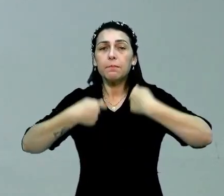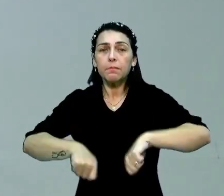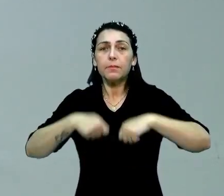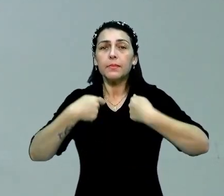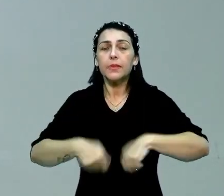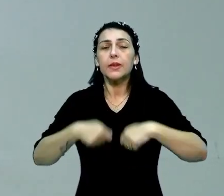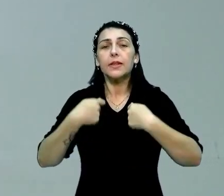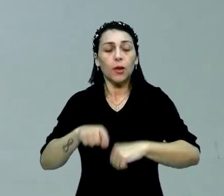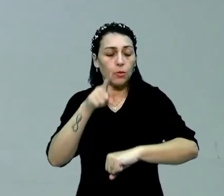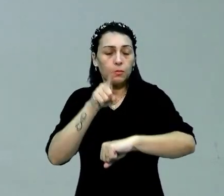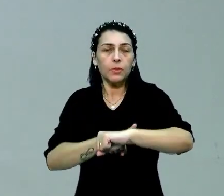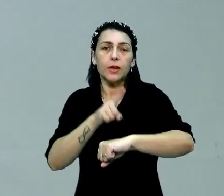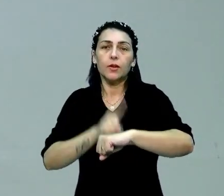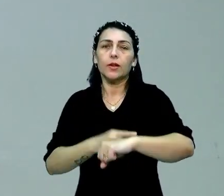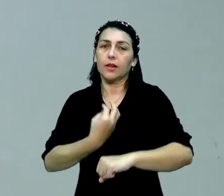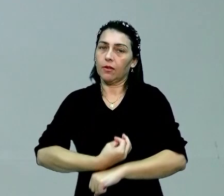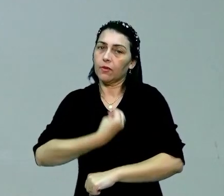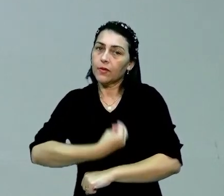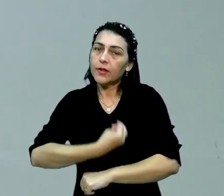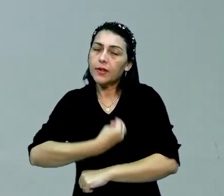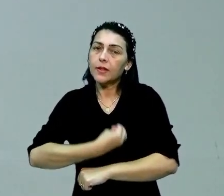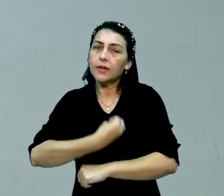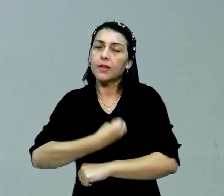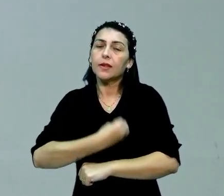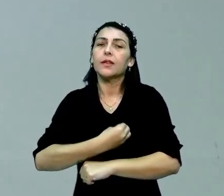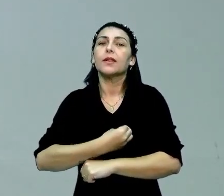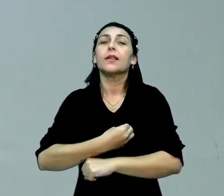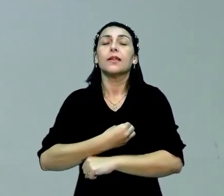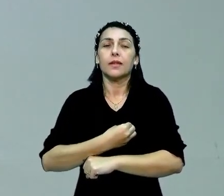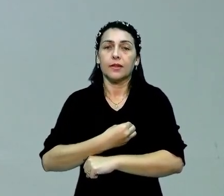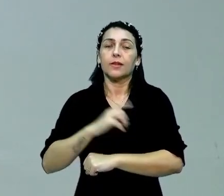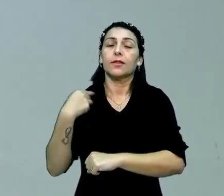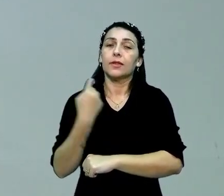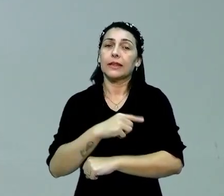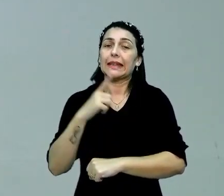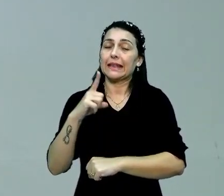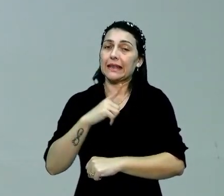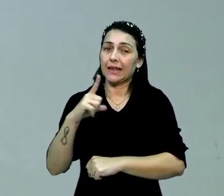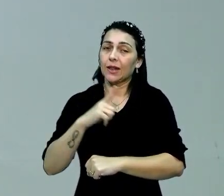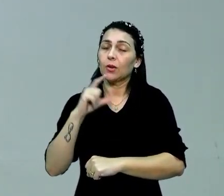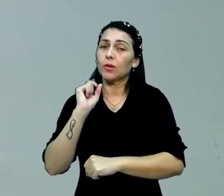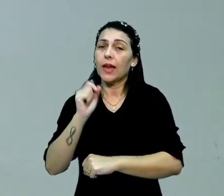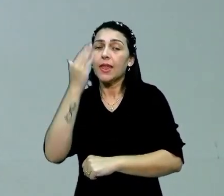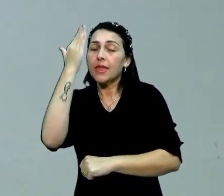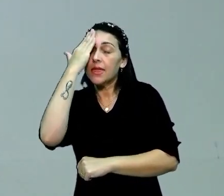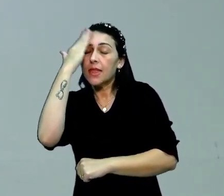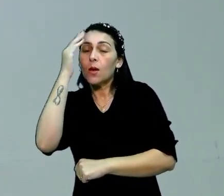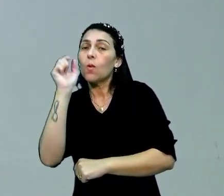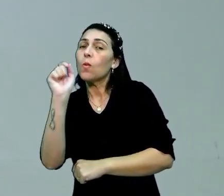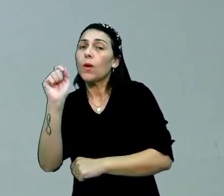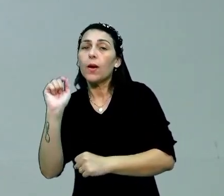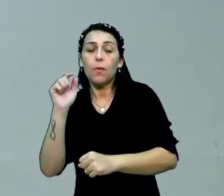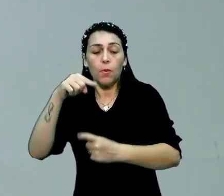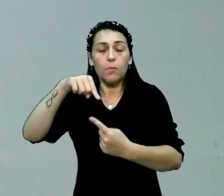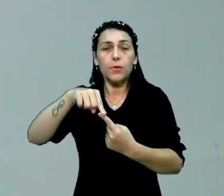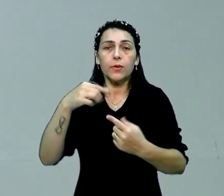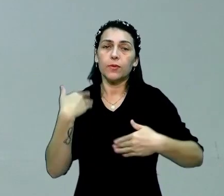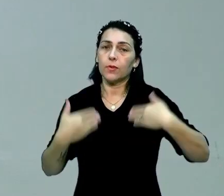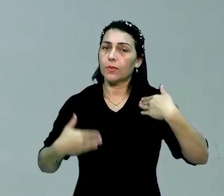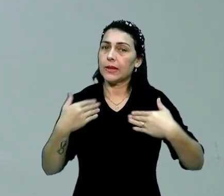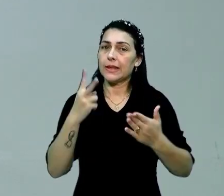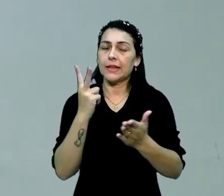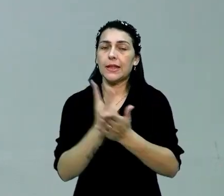necessidade daquele período que ele estava vivenciando. Então essa é a parte que a gente vai ter que direcionar. Entender que o objetivo do corpo é